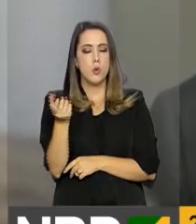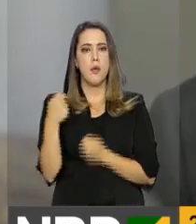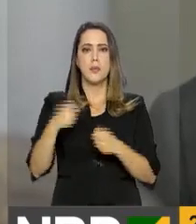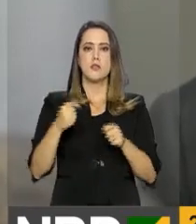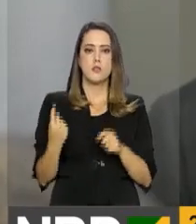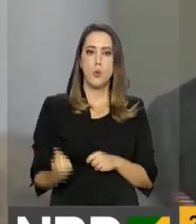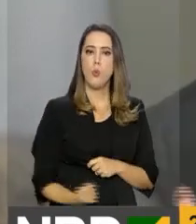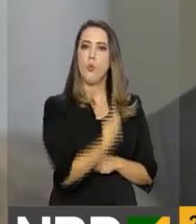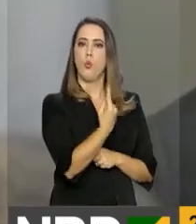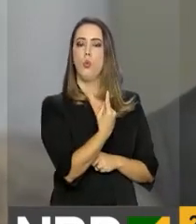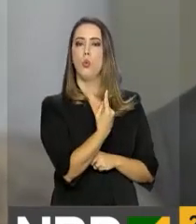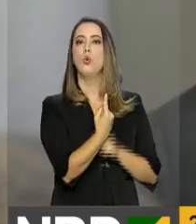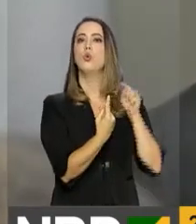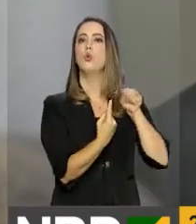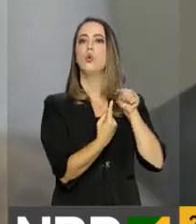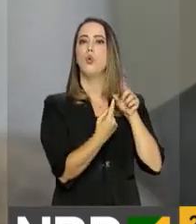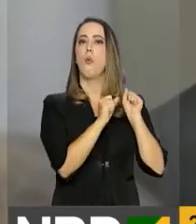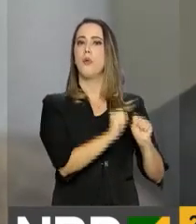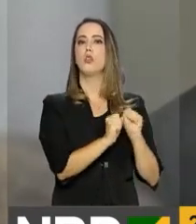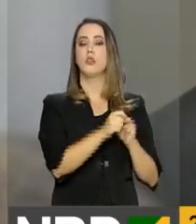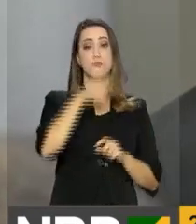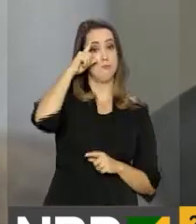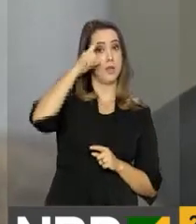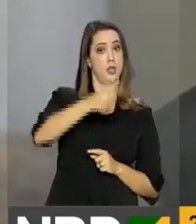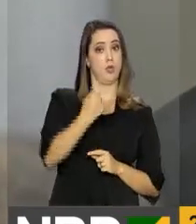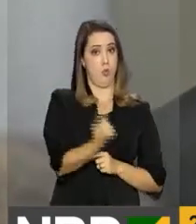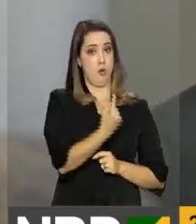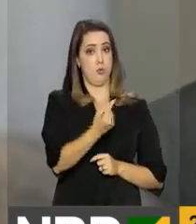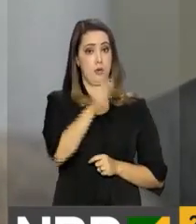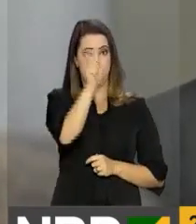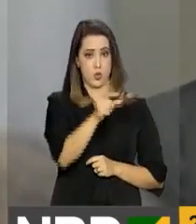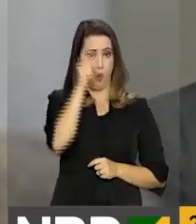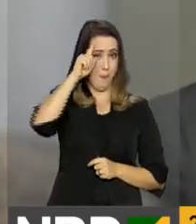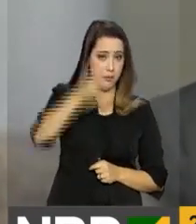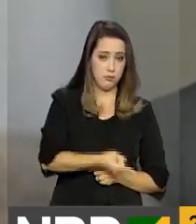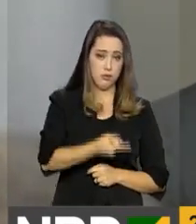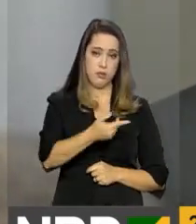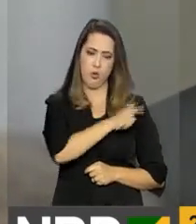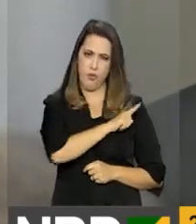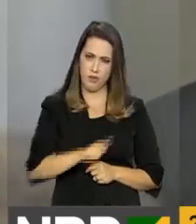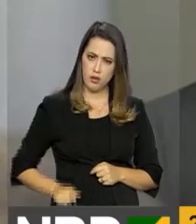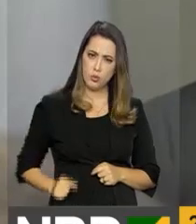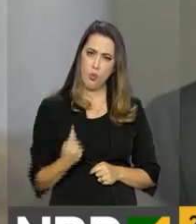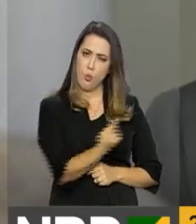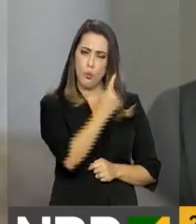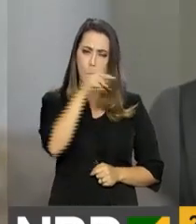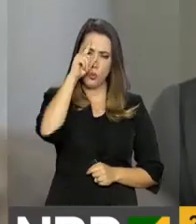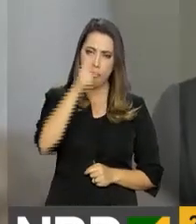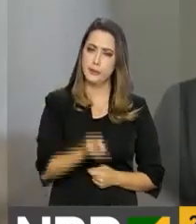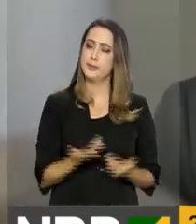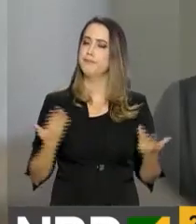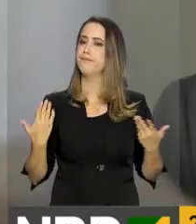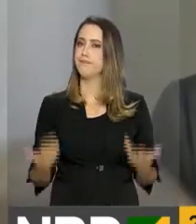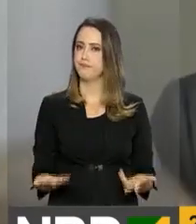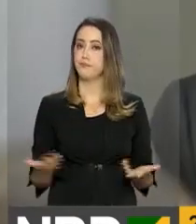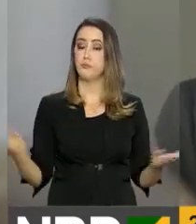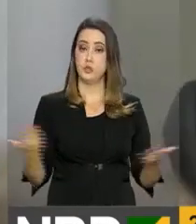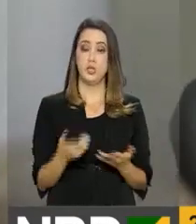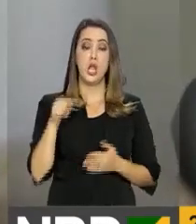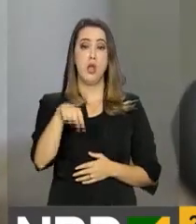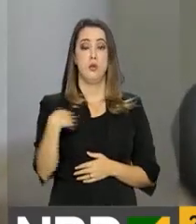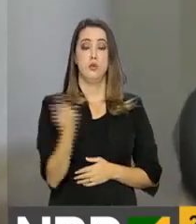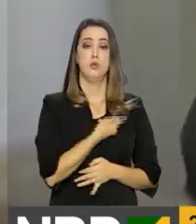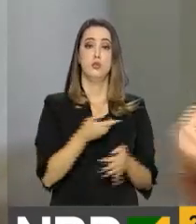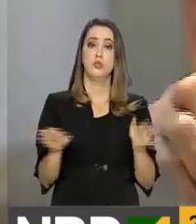uma concentração do poder, como houve nesse período todo. E agora nós chegamos à Constituição de 88, que é uma